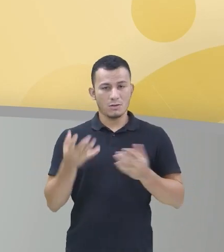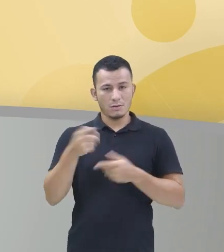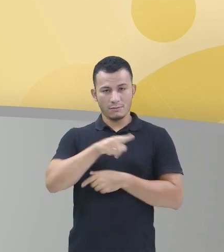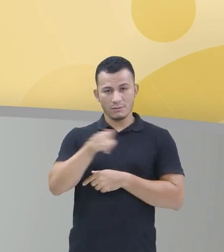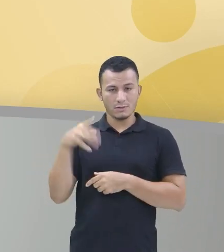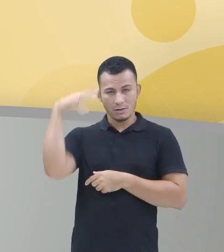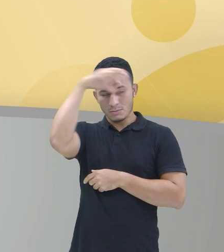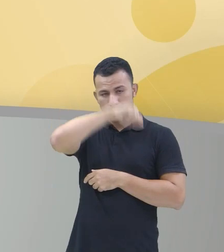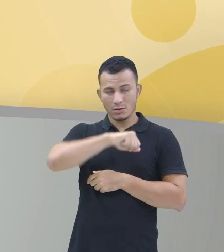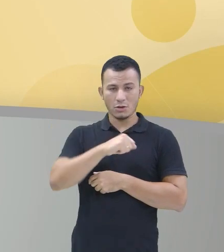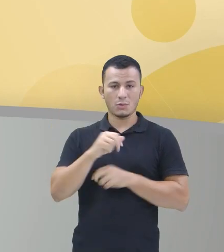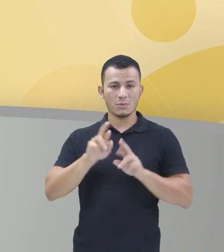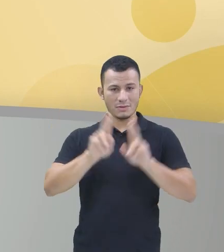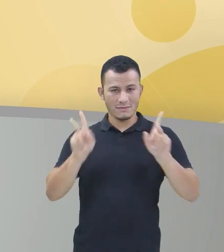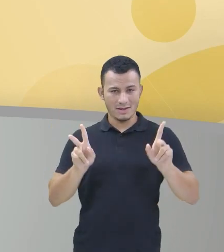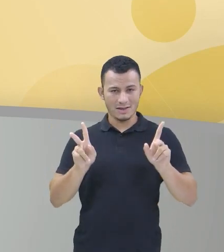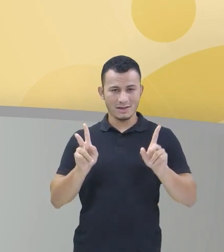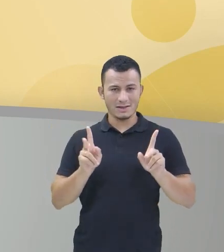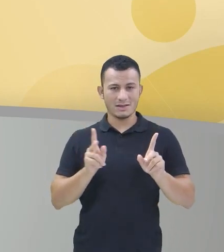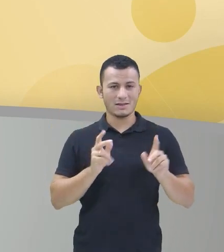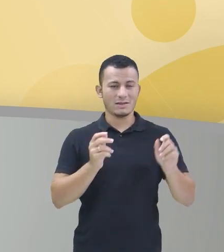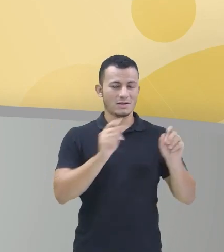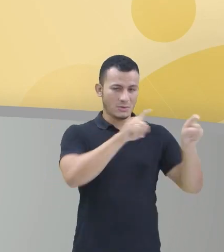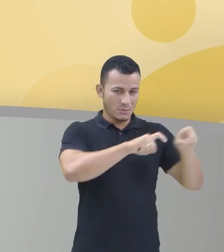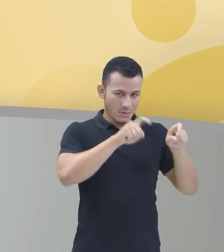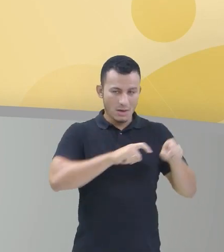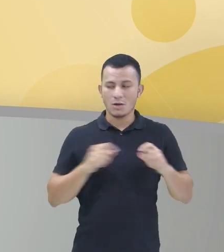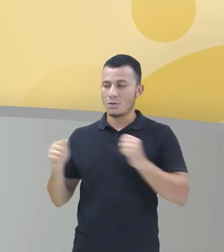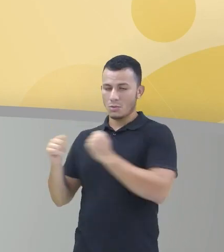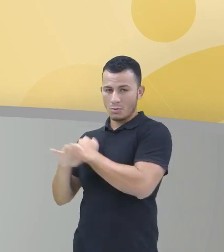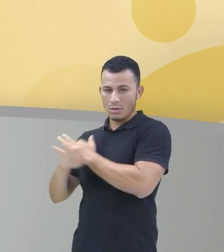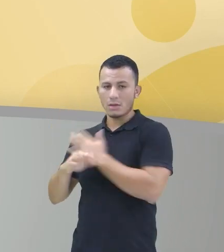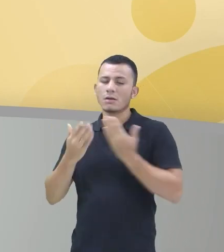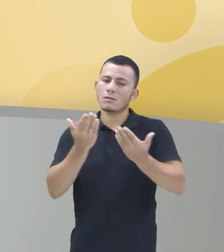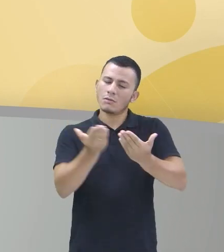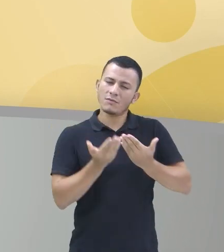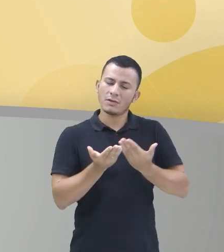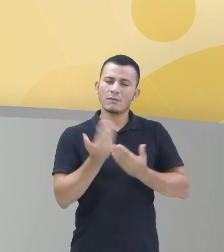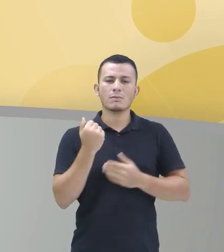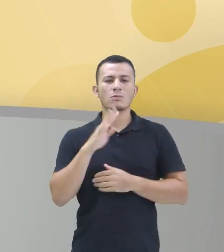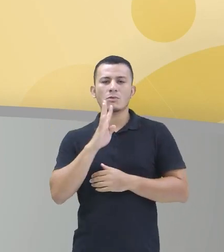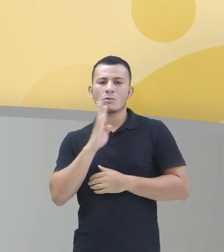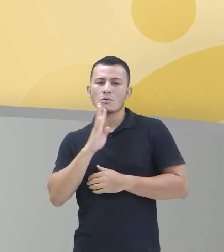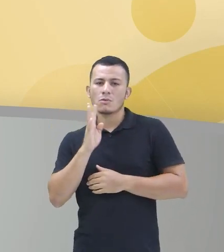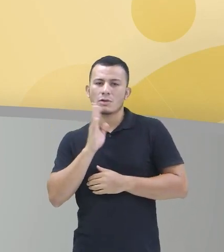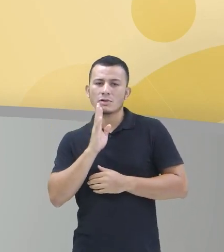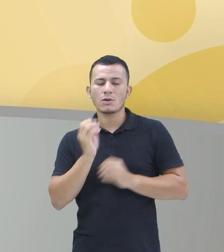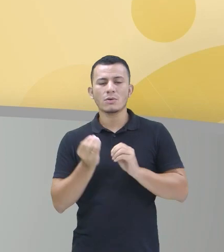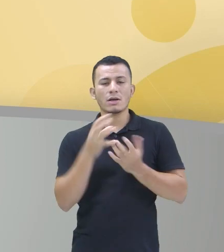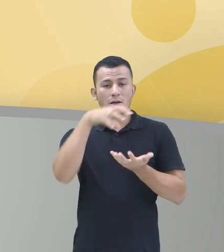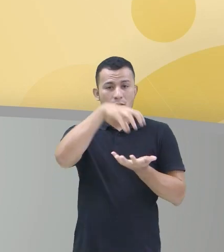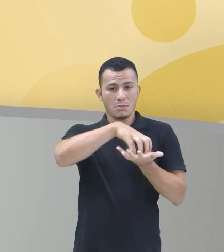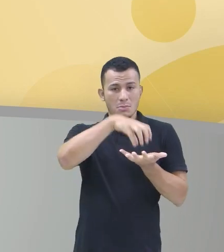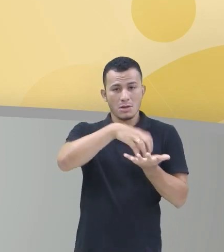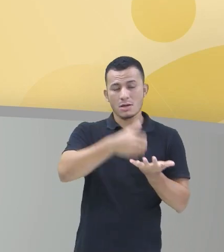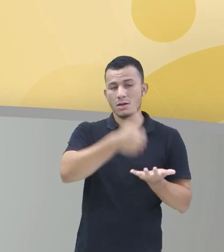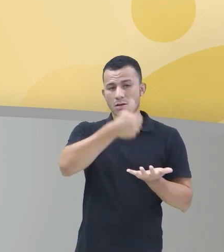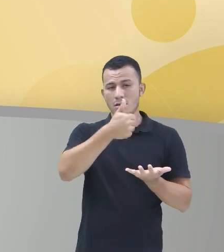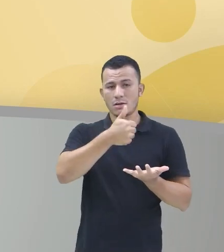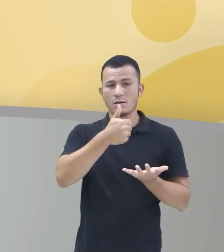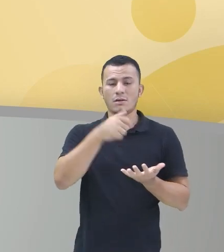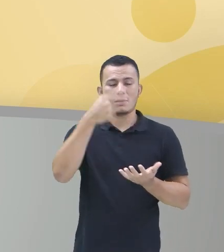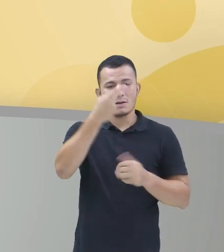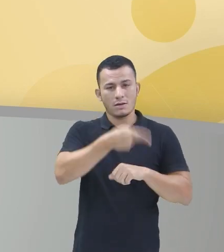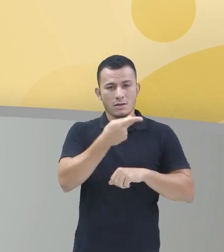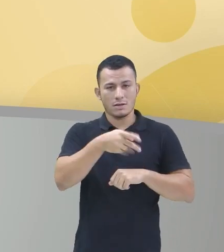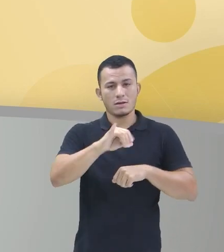zona rural, eu quero convidar você para conhecer o nosso primeiro setor, que é o setor primário